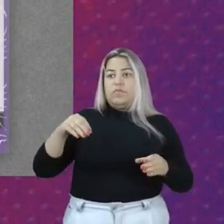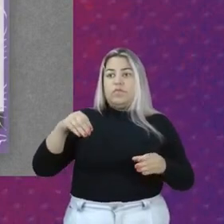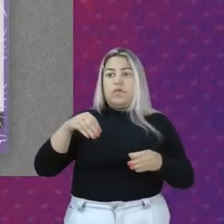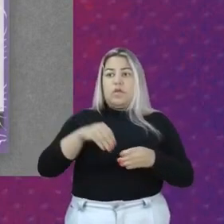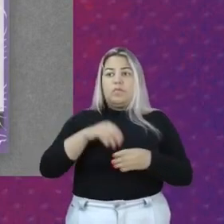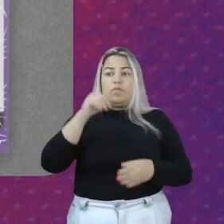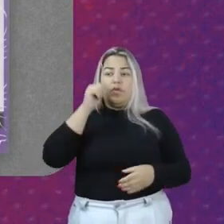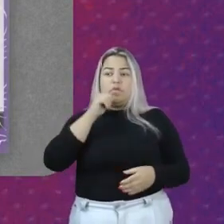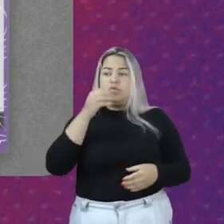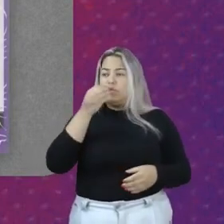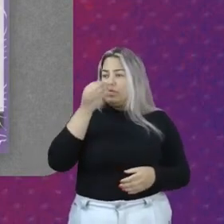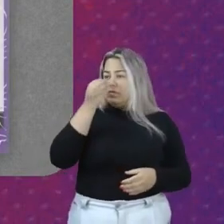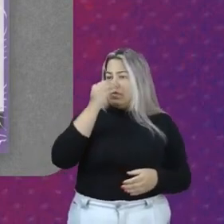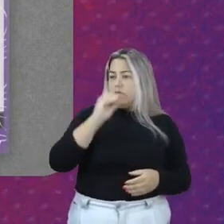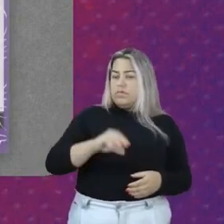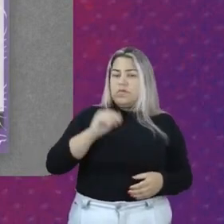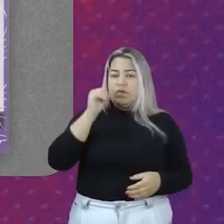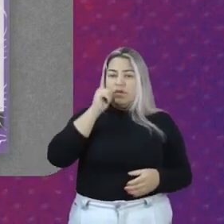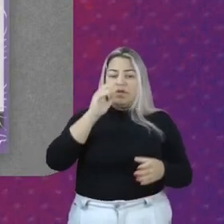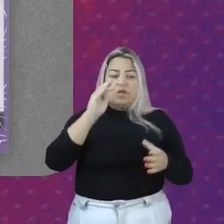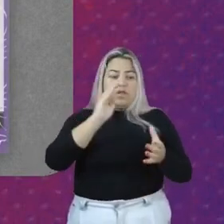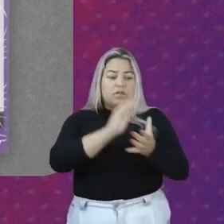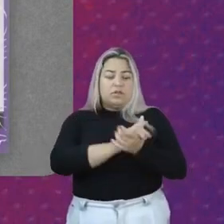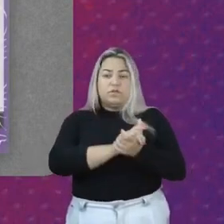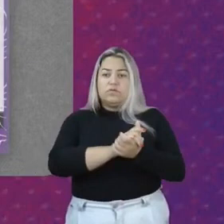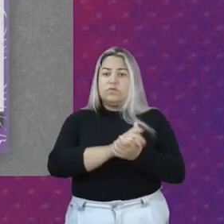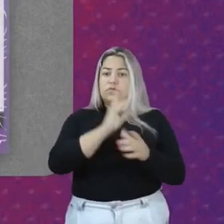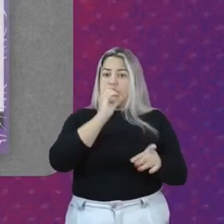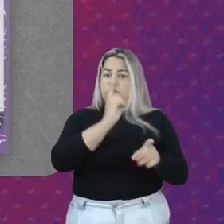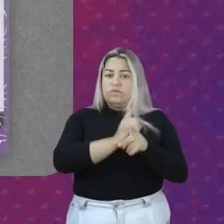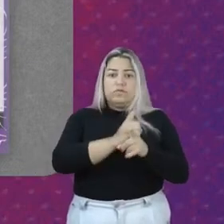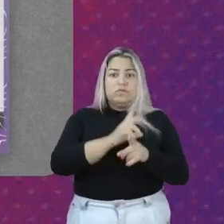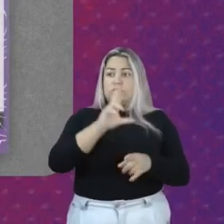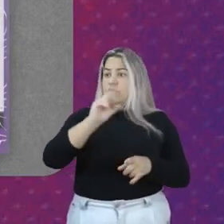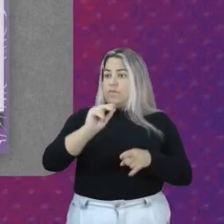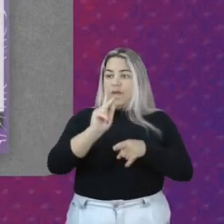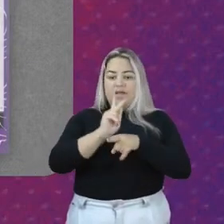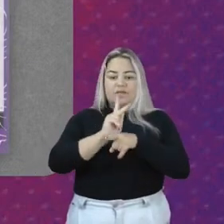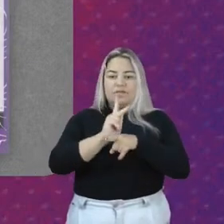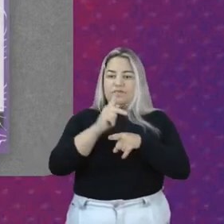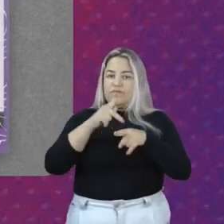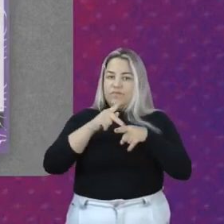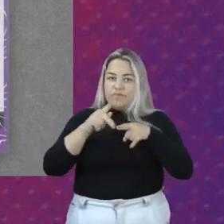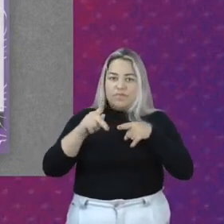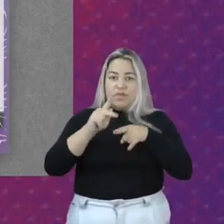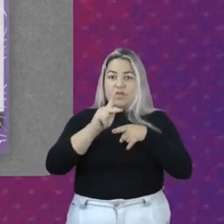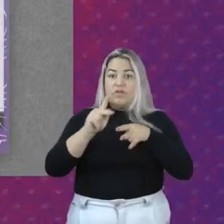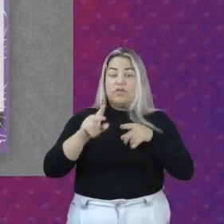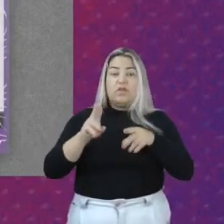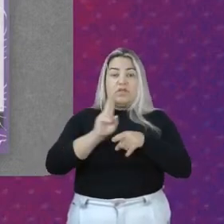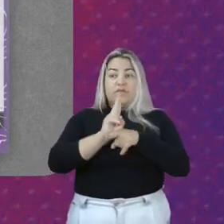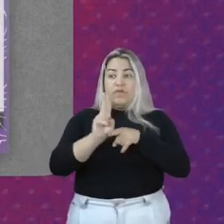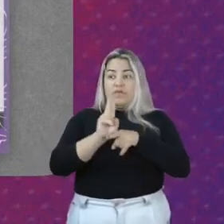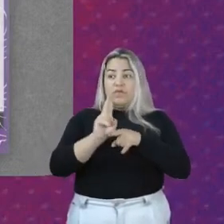mulher ignorado pelo marido, a mulher que casasse e o marido descobrisse que ela não era mais virgem, ela era devolvida à família.